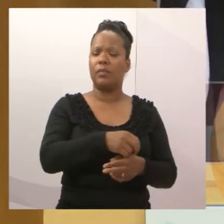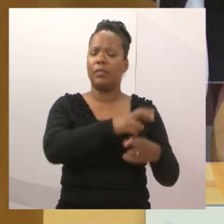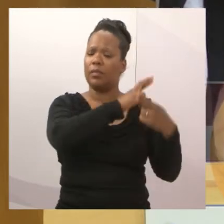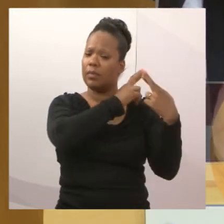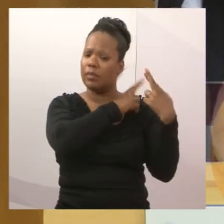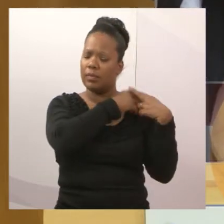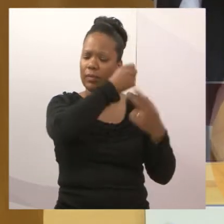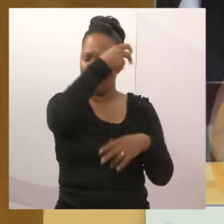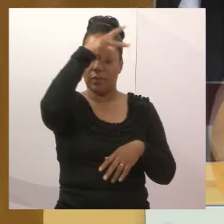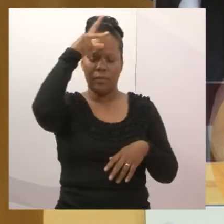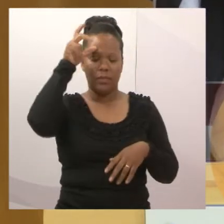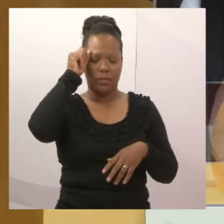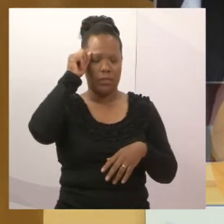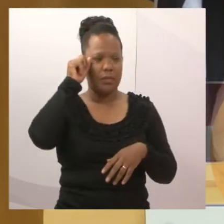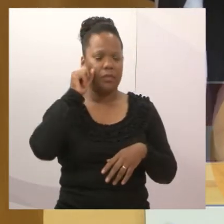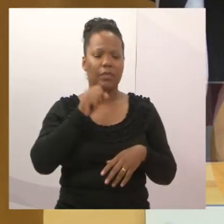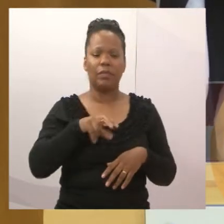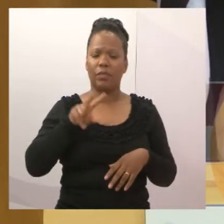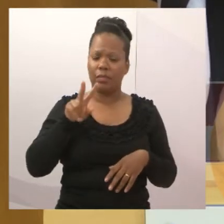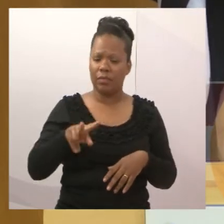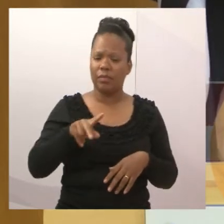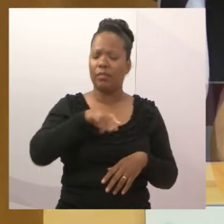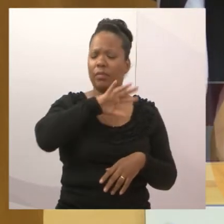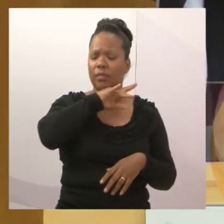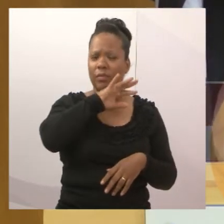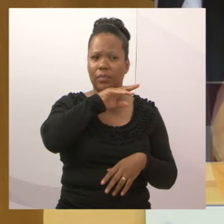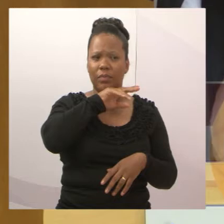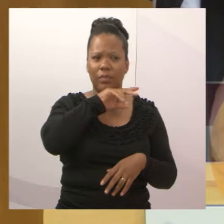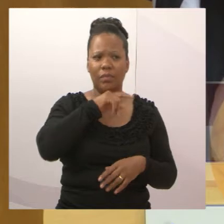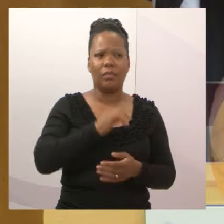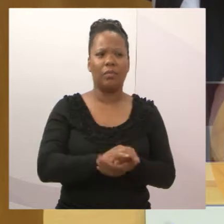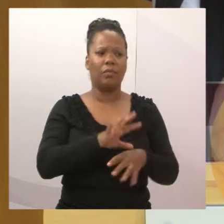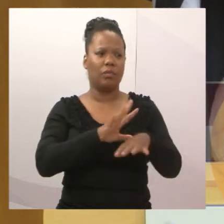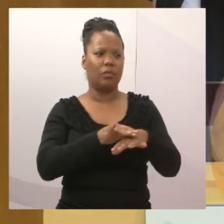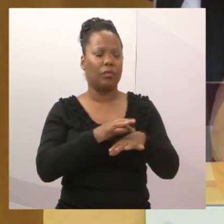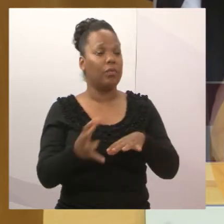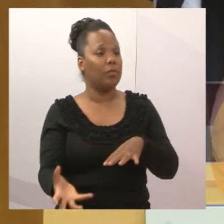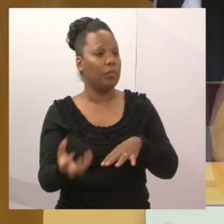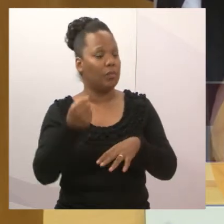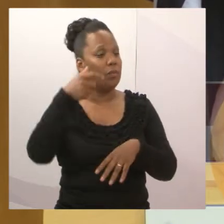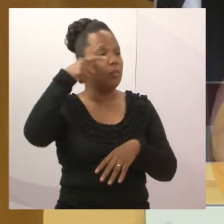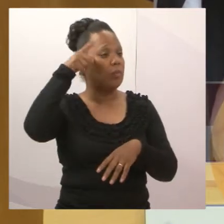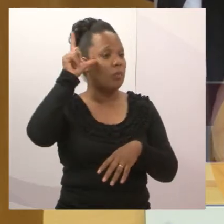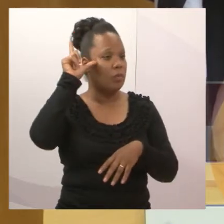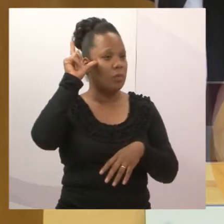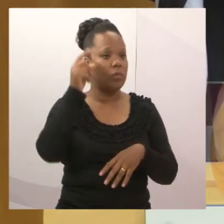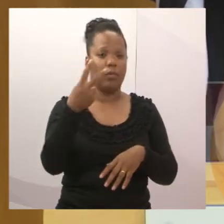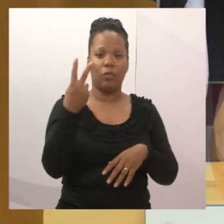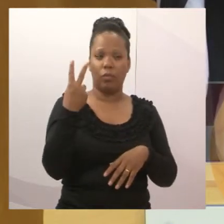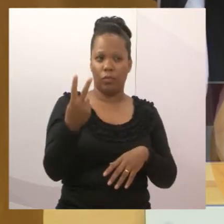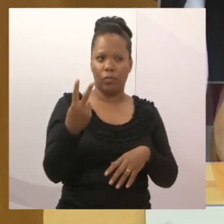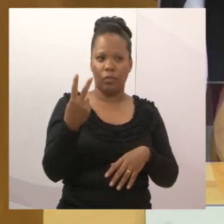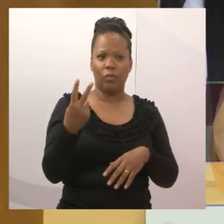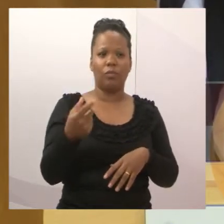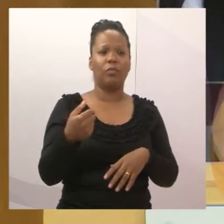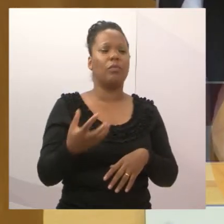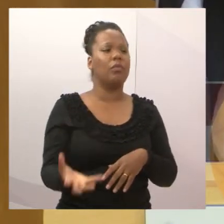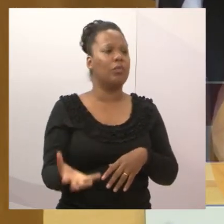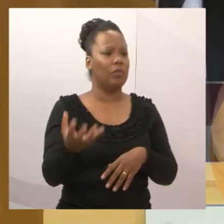semana retrasada, em um dia eu recolhi 2 animais. Ontem eu recolhi 2, um morreu e outro com bicheira na